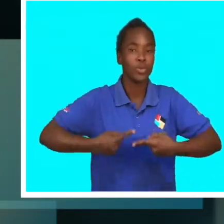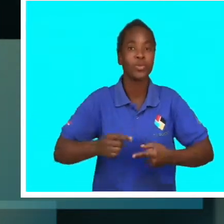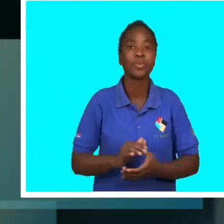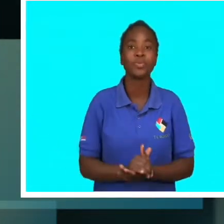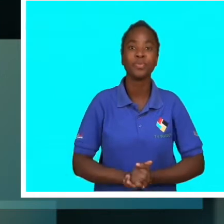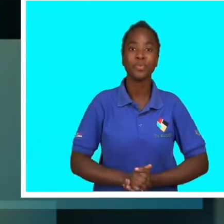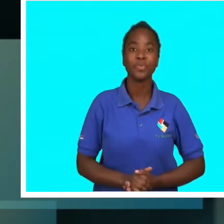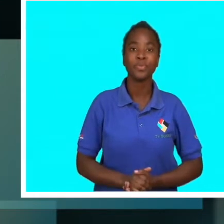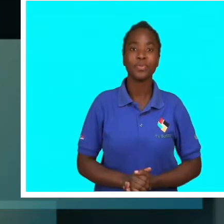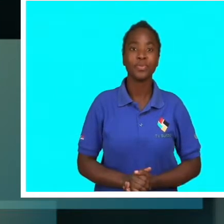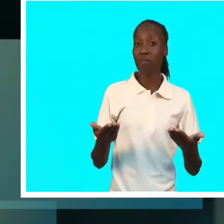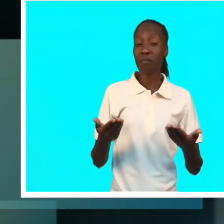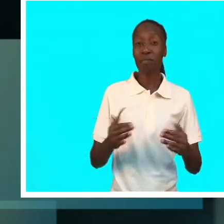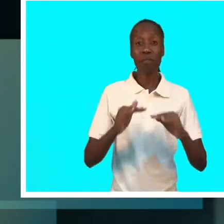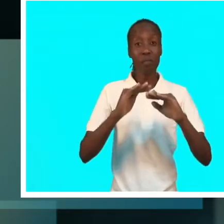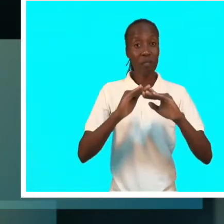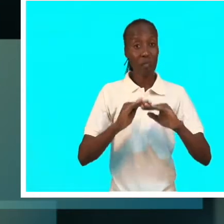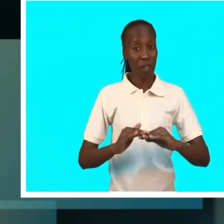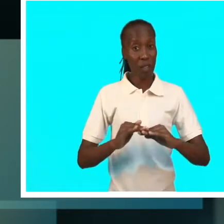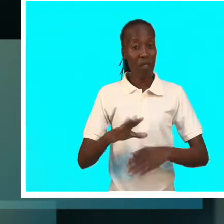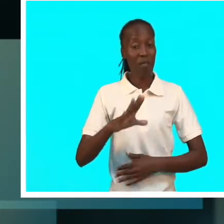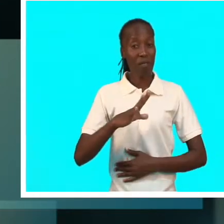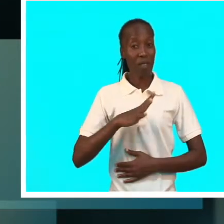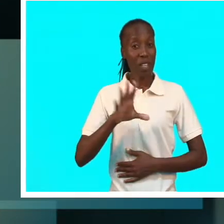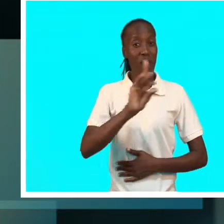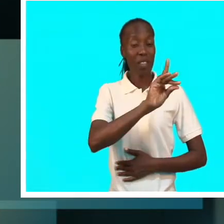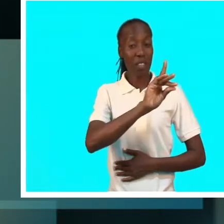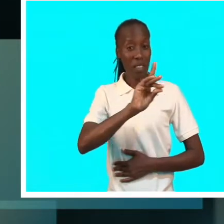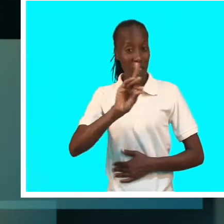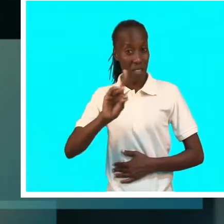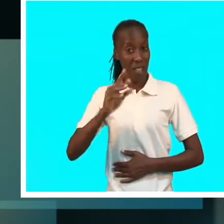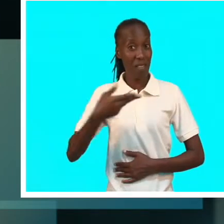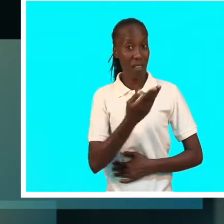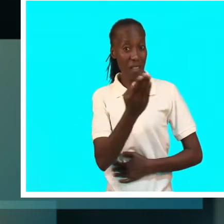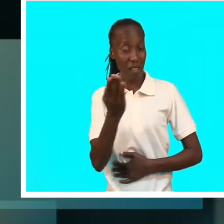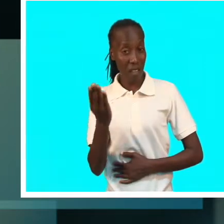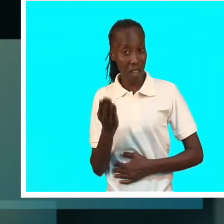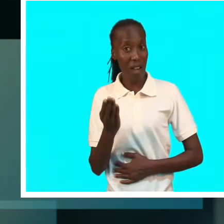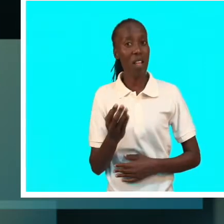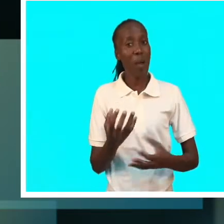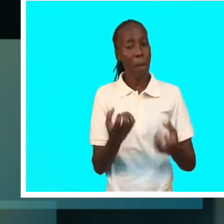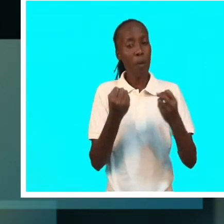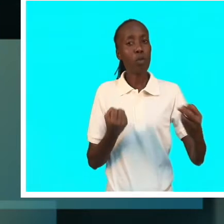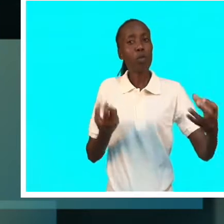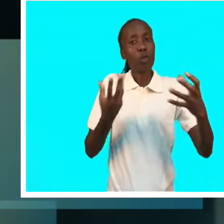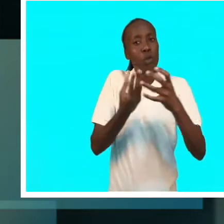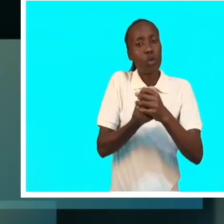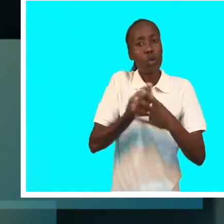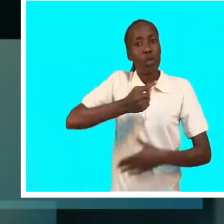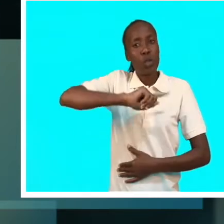a esta iniciativa. Precisamos de todo aquele que tem deficiência junto a nós,